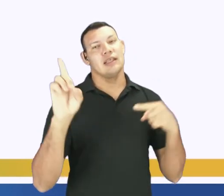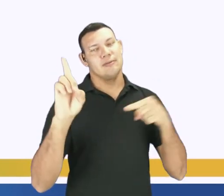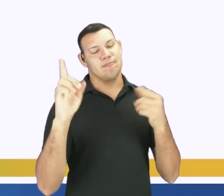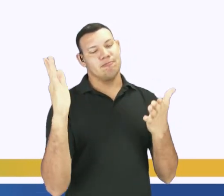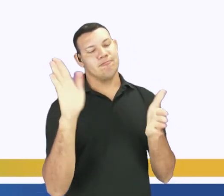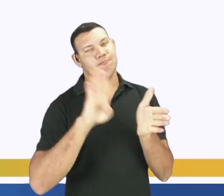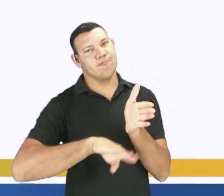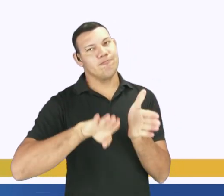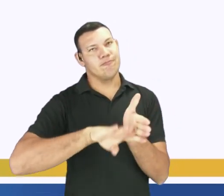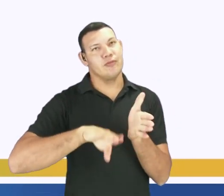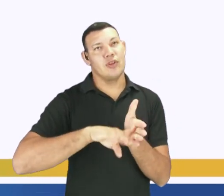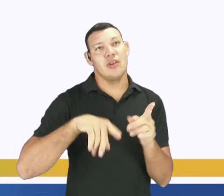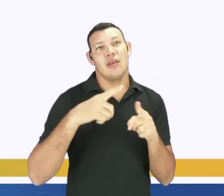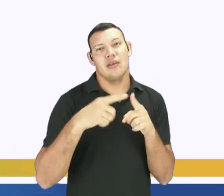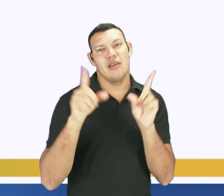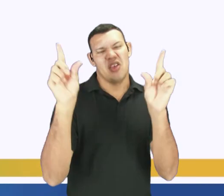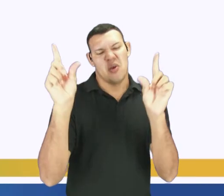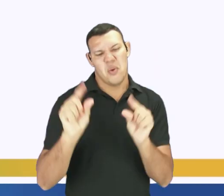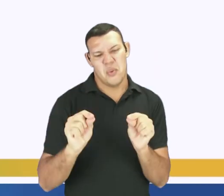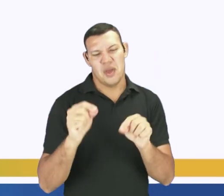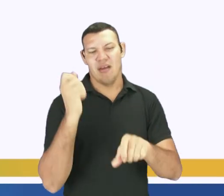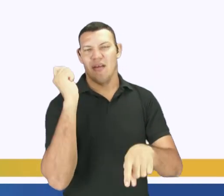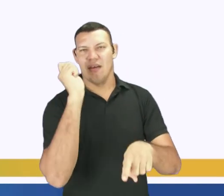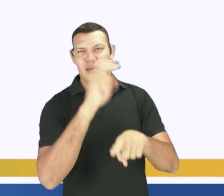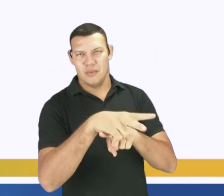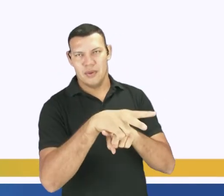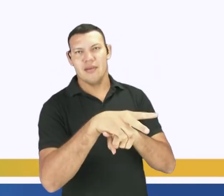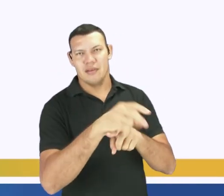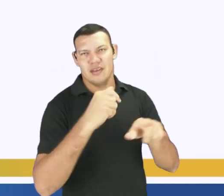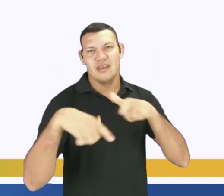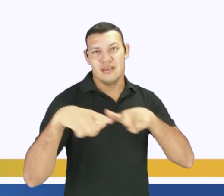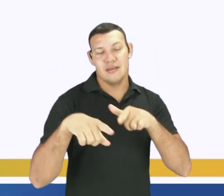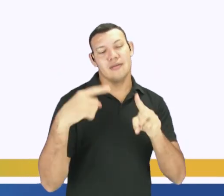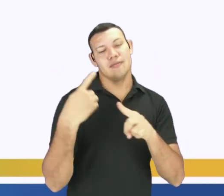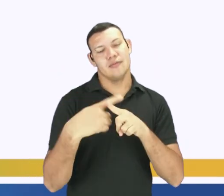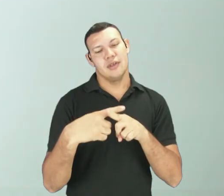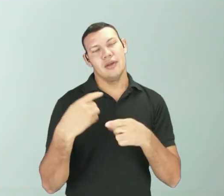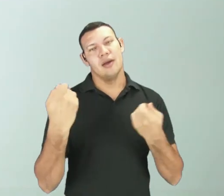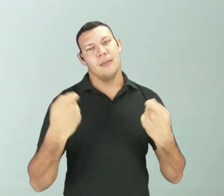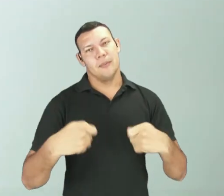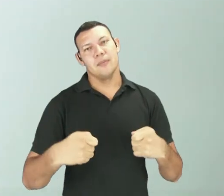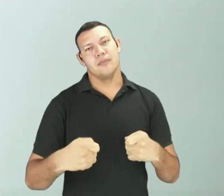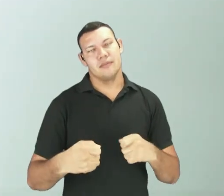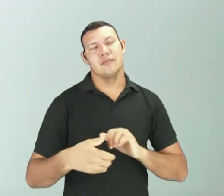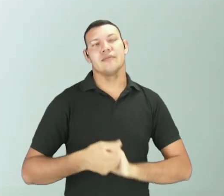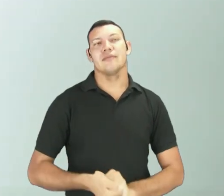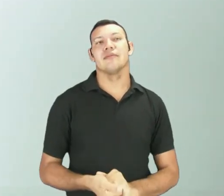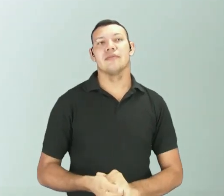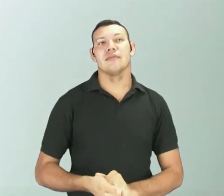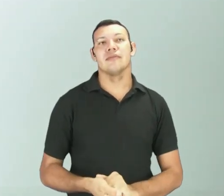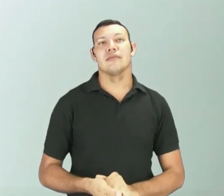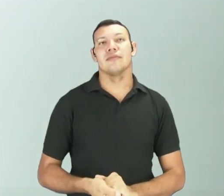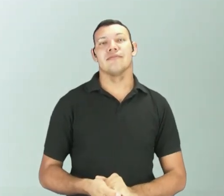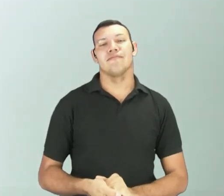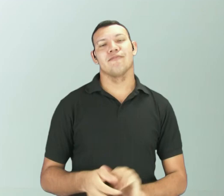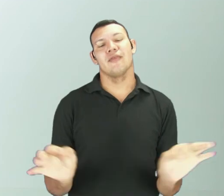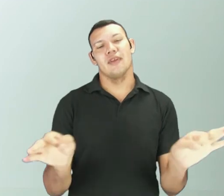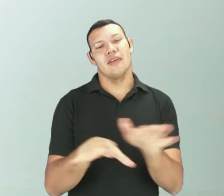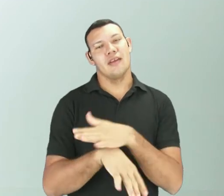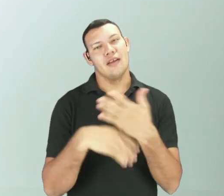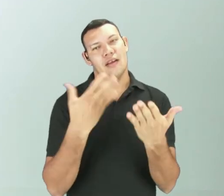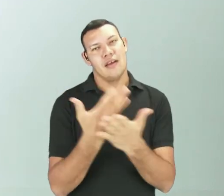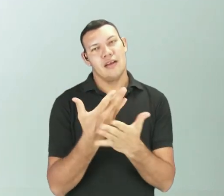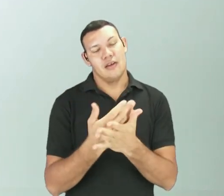pela diminuição das vagas de emprego, né? A gente precisava de pessoas para trabalhar nas fábricas. E a gente finaliza a aula de hoje com essas questões super